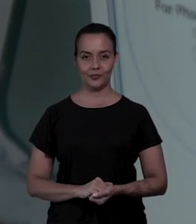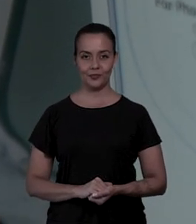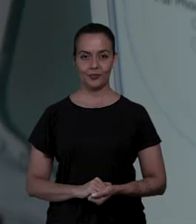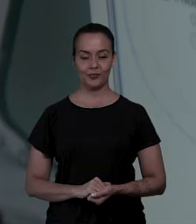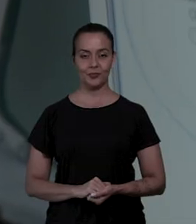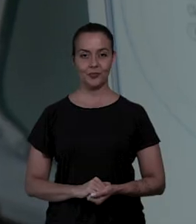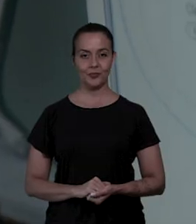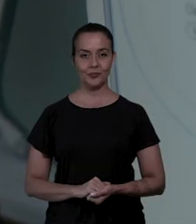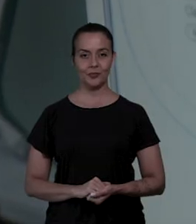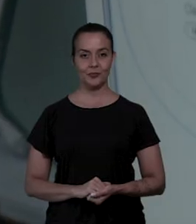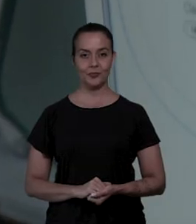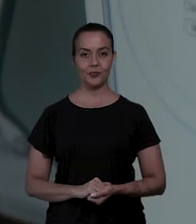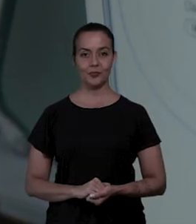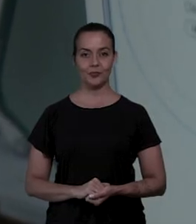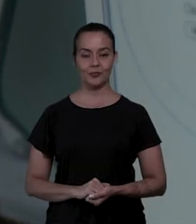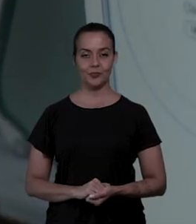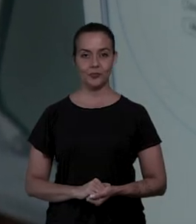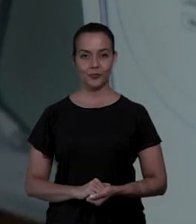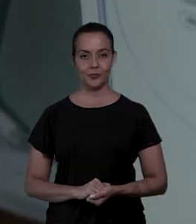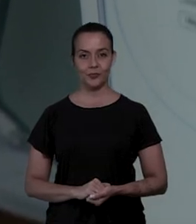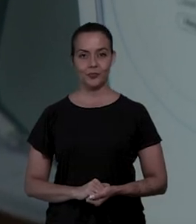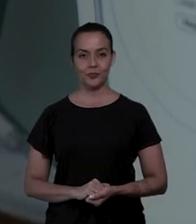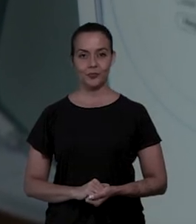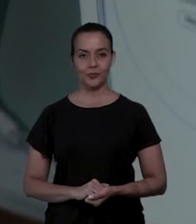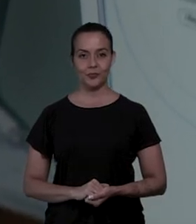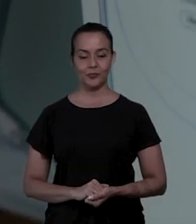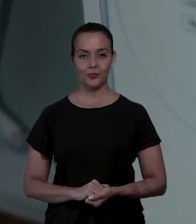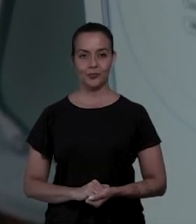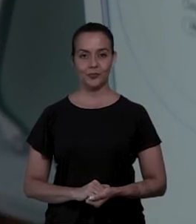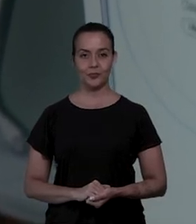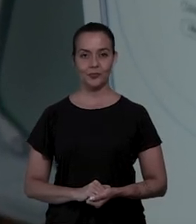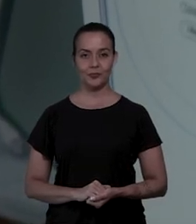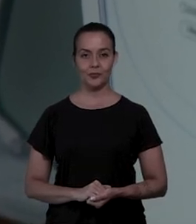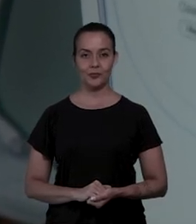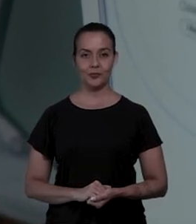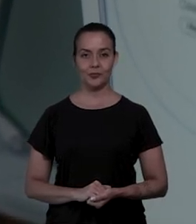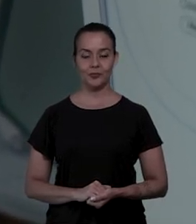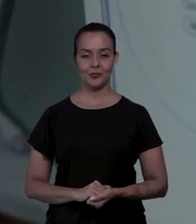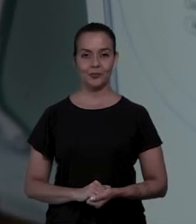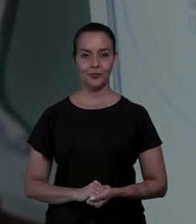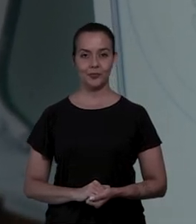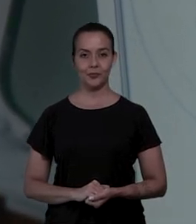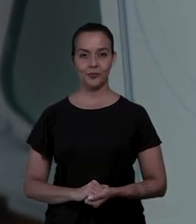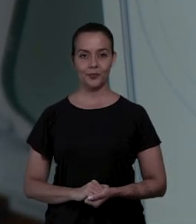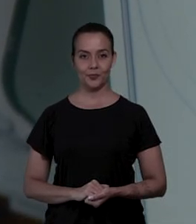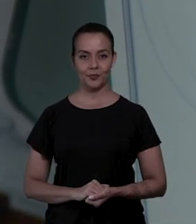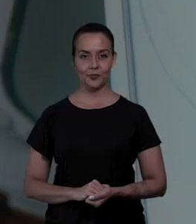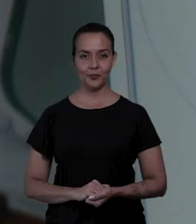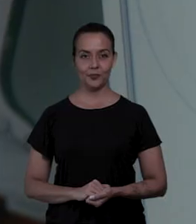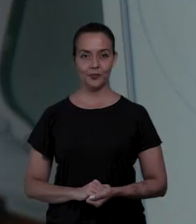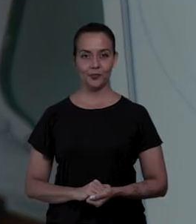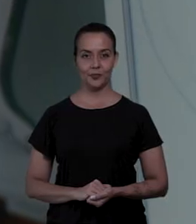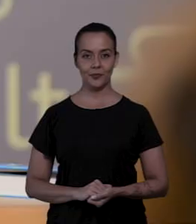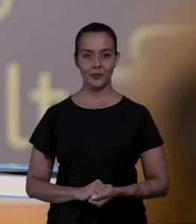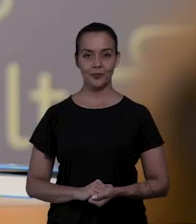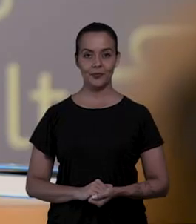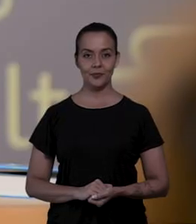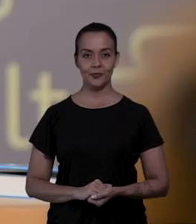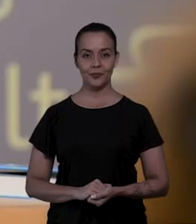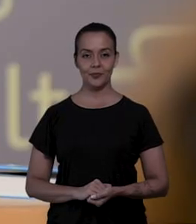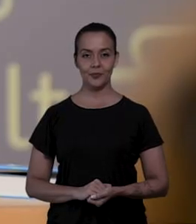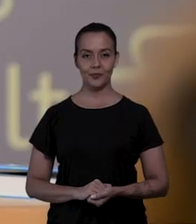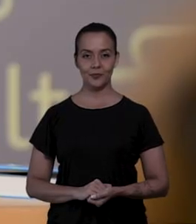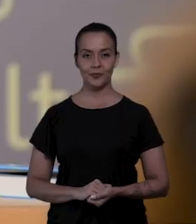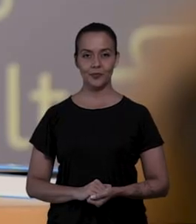Em uma parede, dezenas de capinhas para celular. Em uma delas, a frase: linha de produção de individualidades. Ao